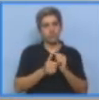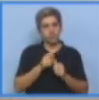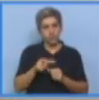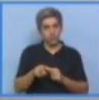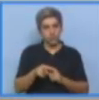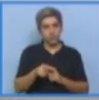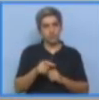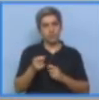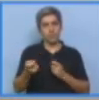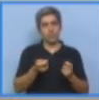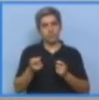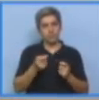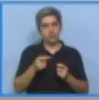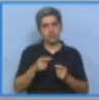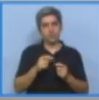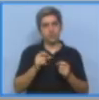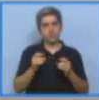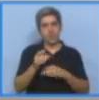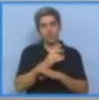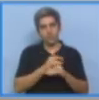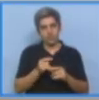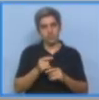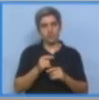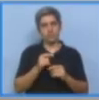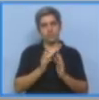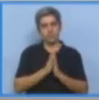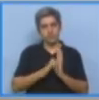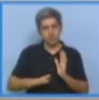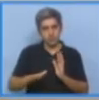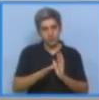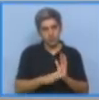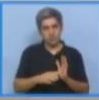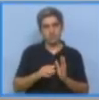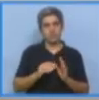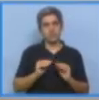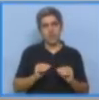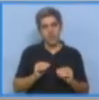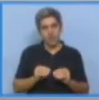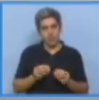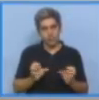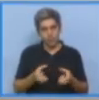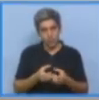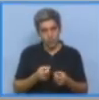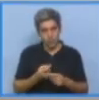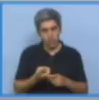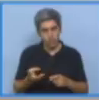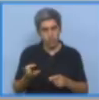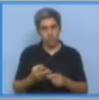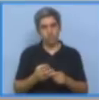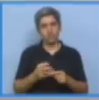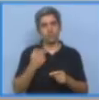desporto, que organiza até o campeonato da paróquia, a nível de catequese, de grupos, pequenos